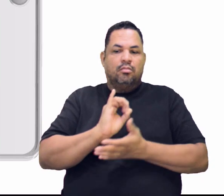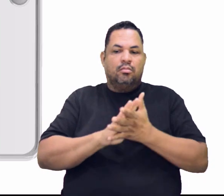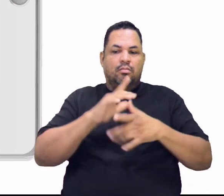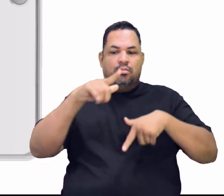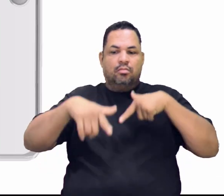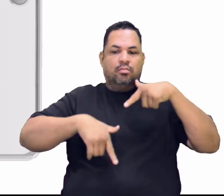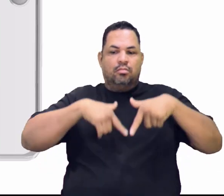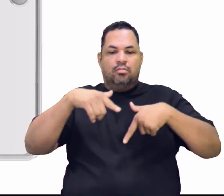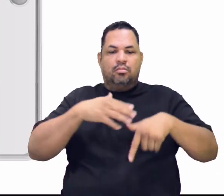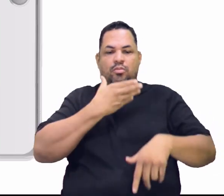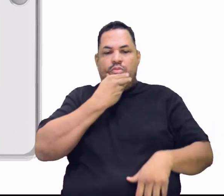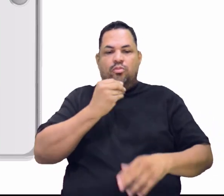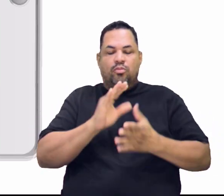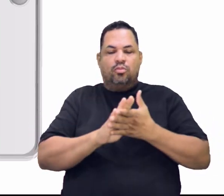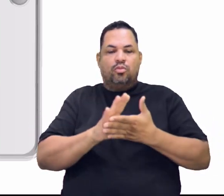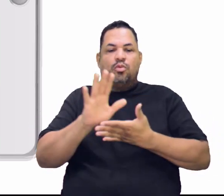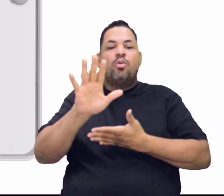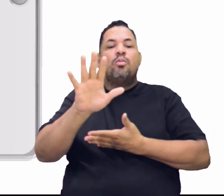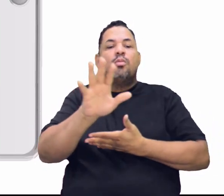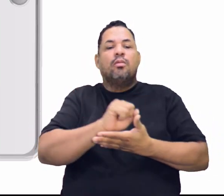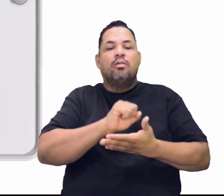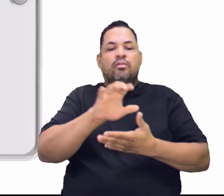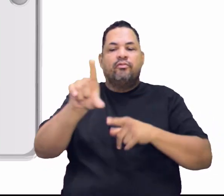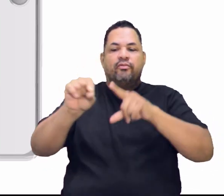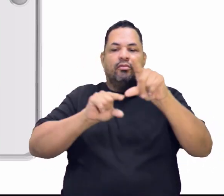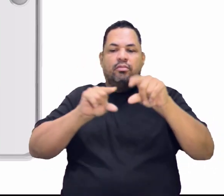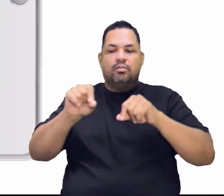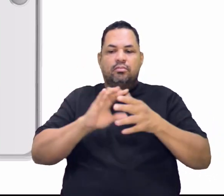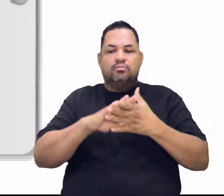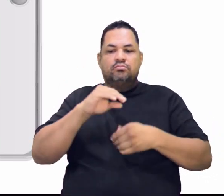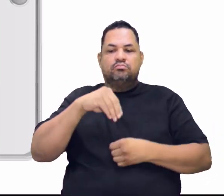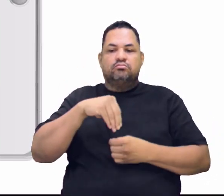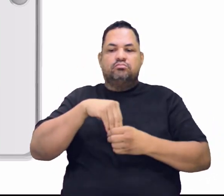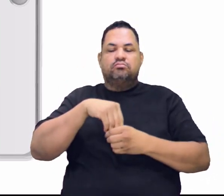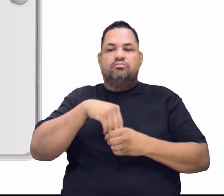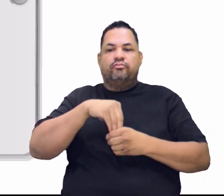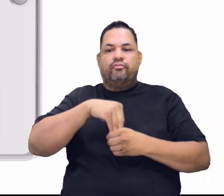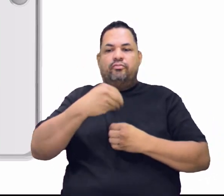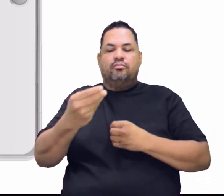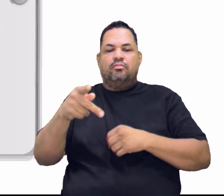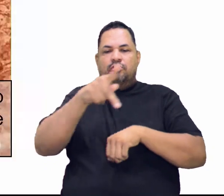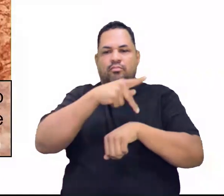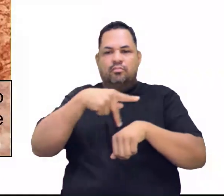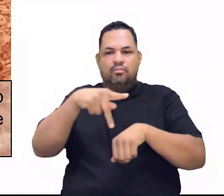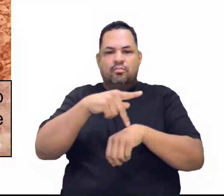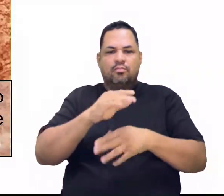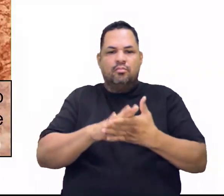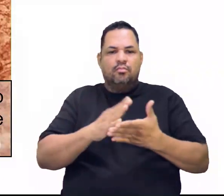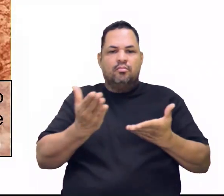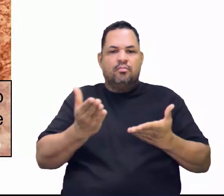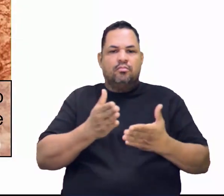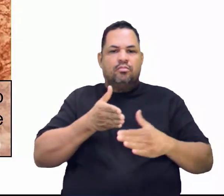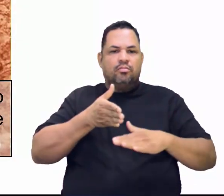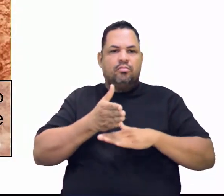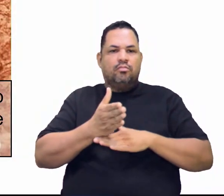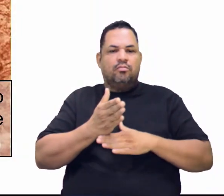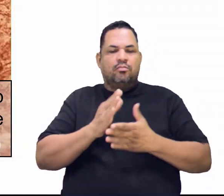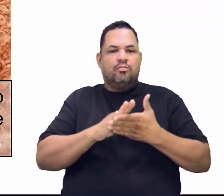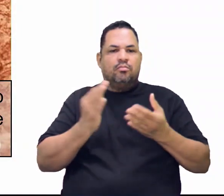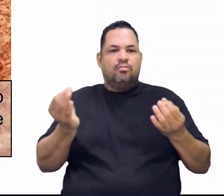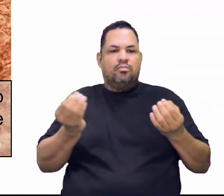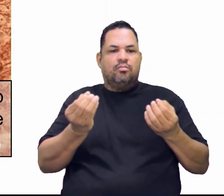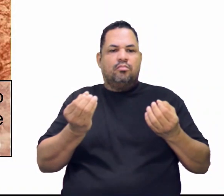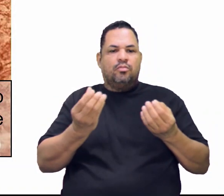dessa mão de obra e como foi o recrutamento lá fora. E aí a gente acabou passando para